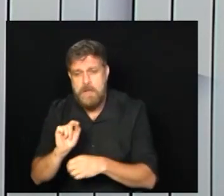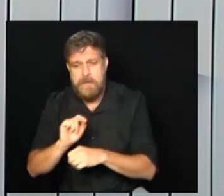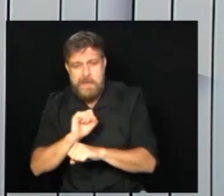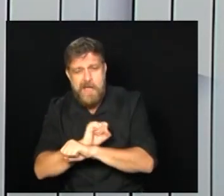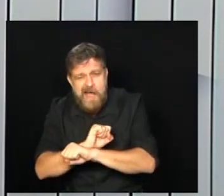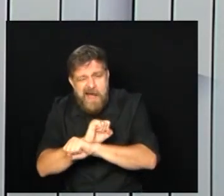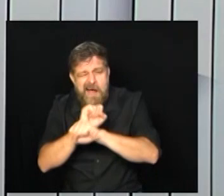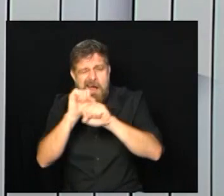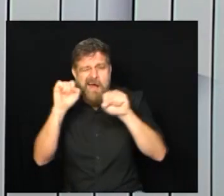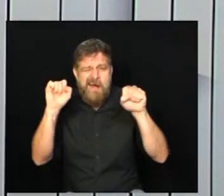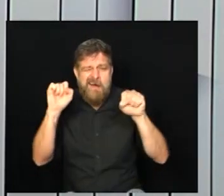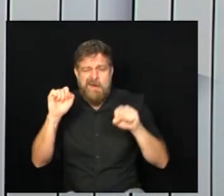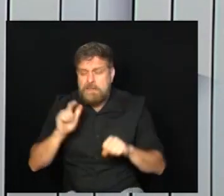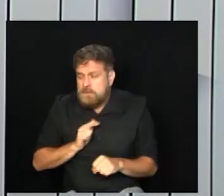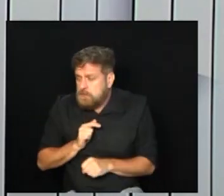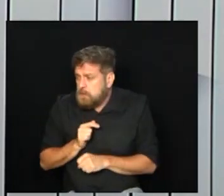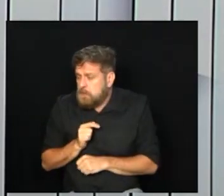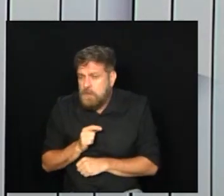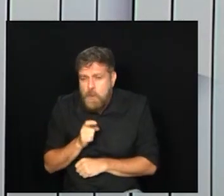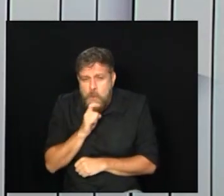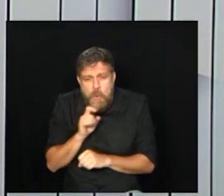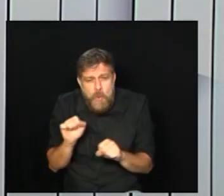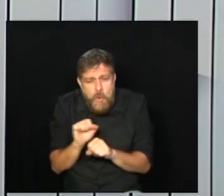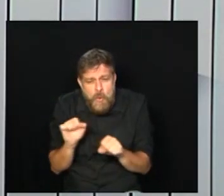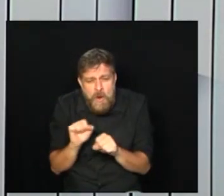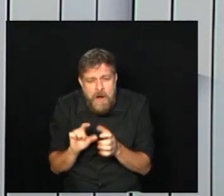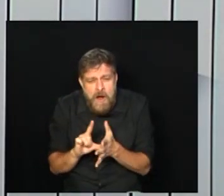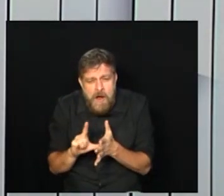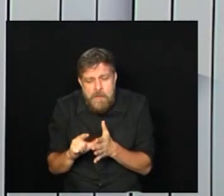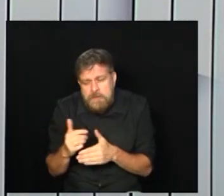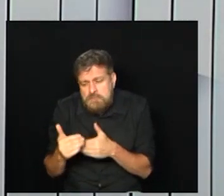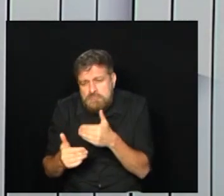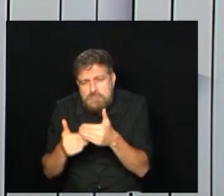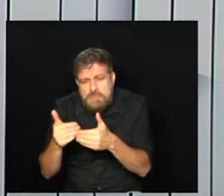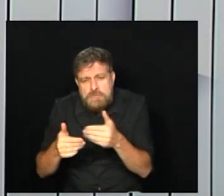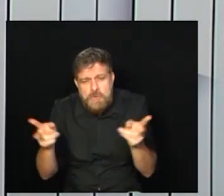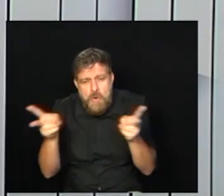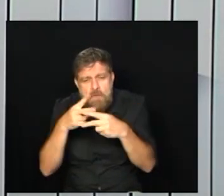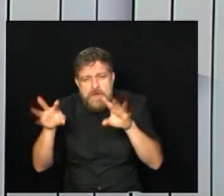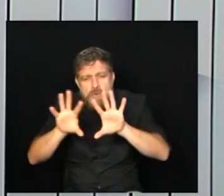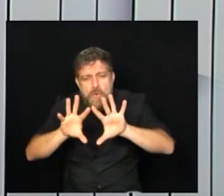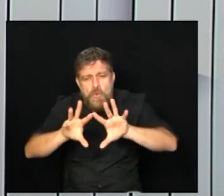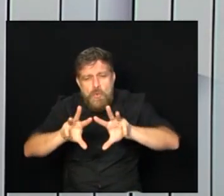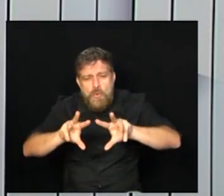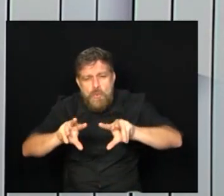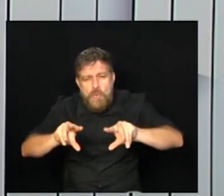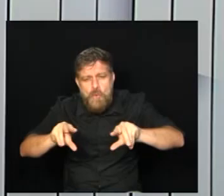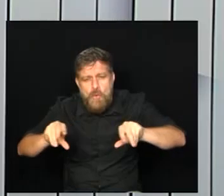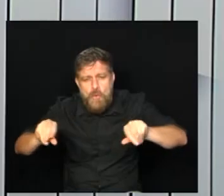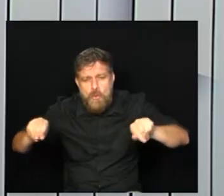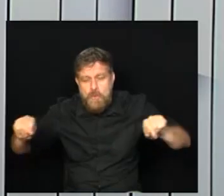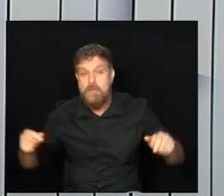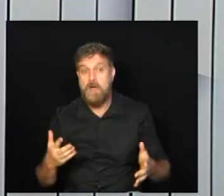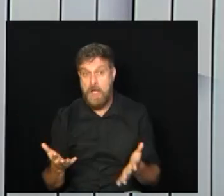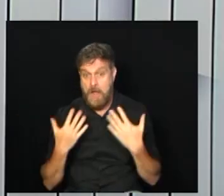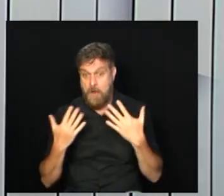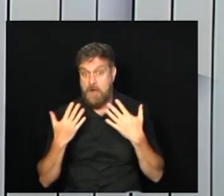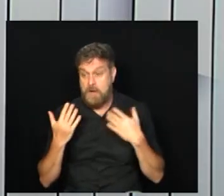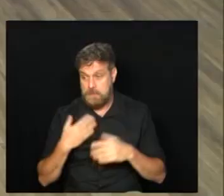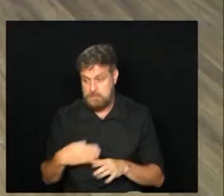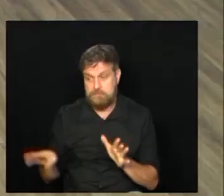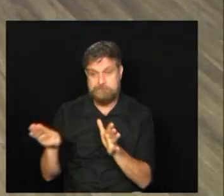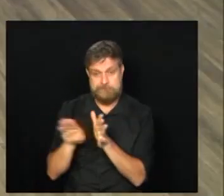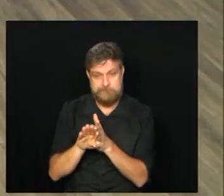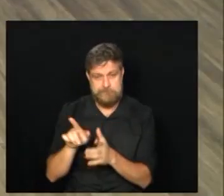acordou cedo sentiu um friozinho, mas aos poucos este vento diminui e o calor vai tomar conta, viu? Então